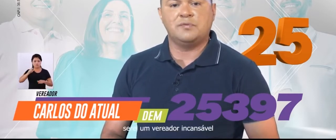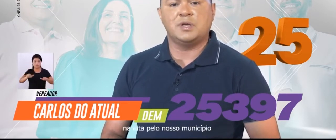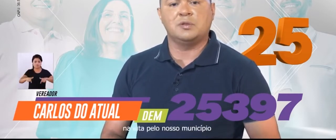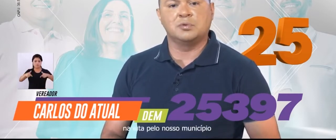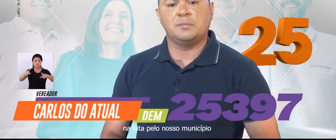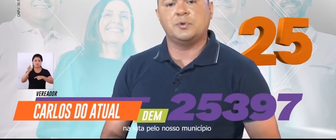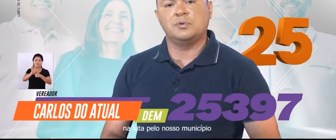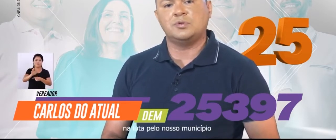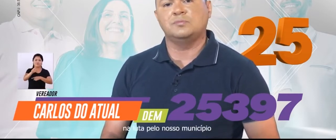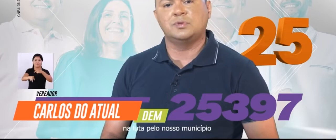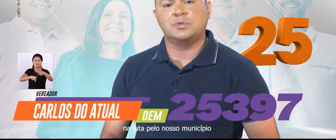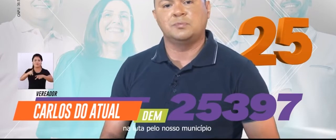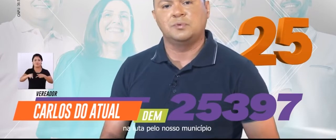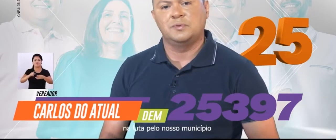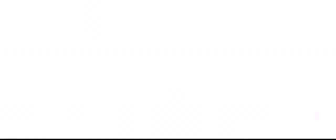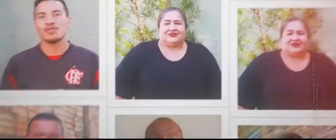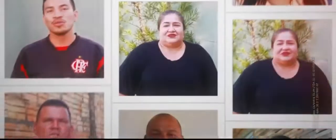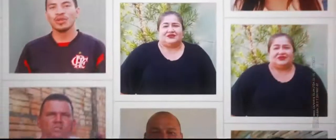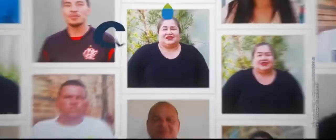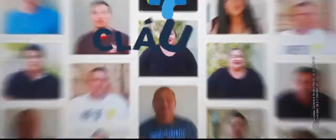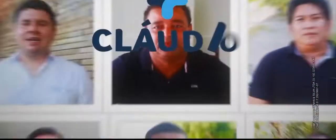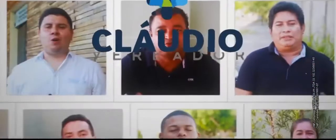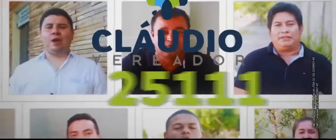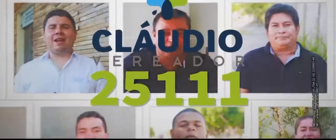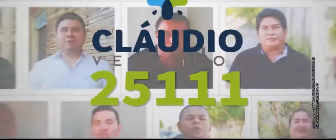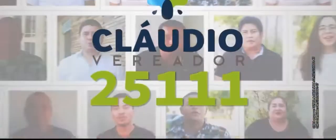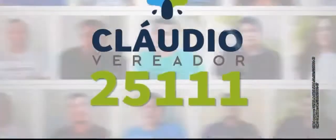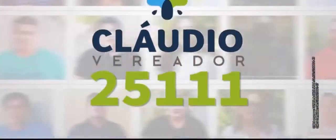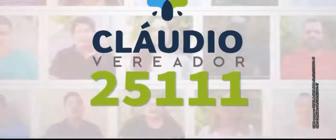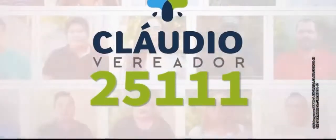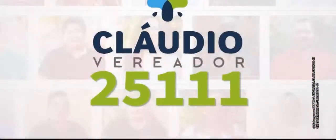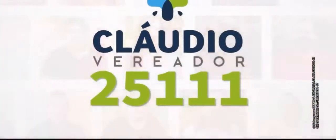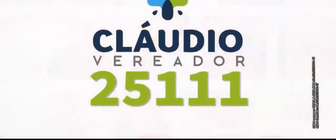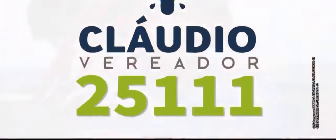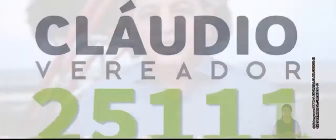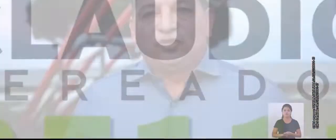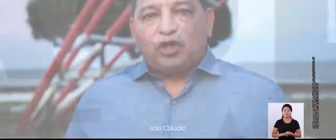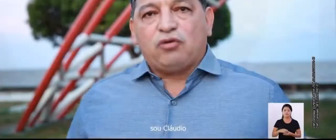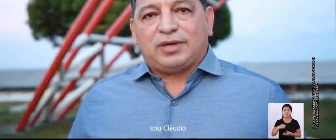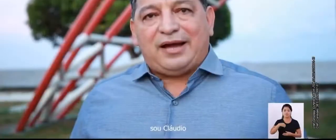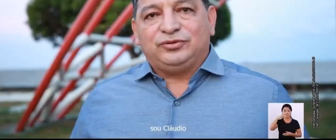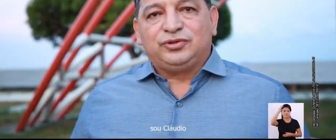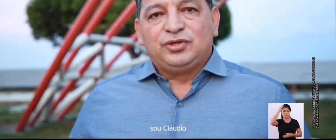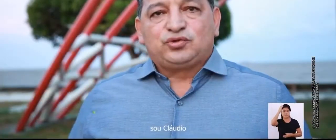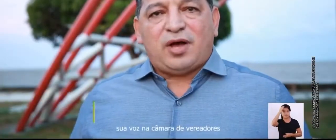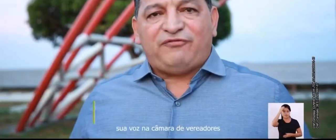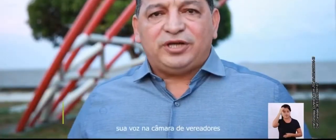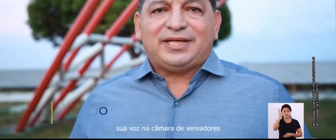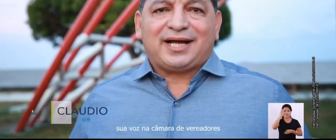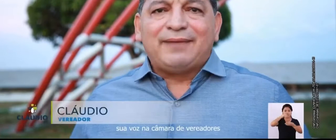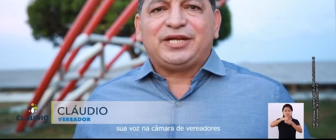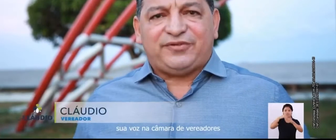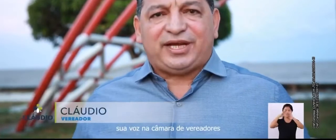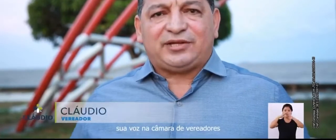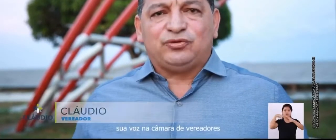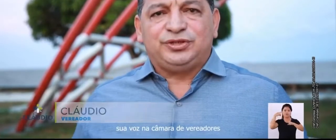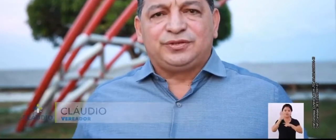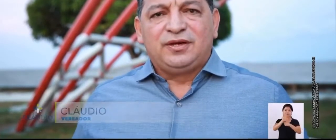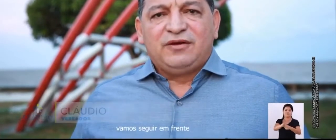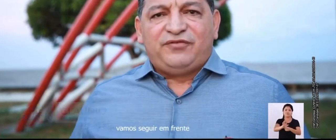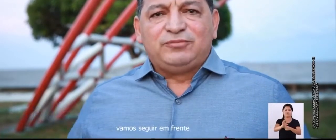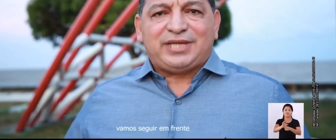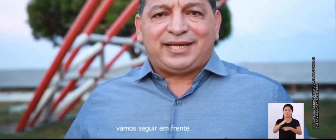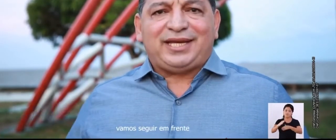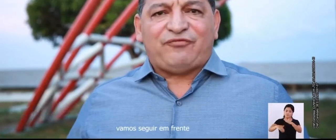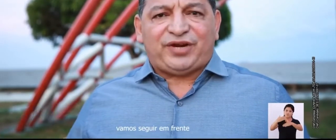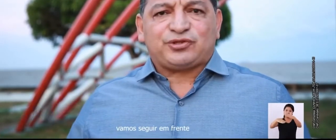incansável na luta pelo nosso município. 25-111. Sou o Cláudio. Sou a voz na Câmara de Vereadores.